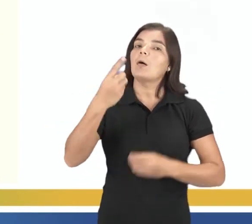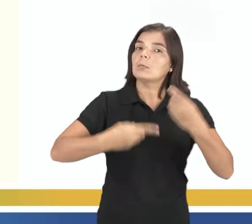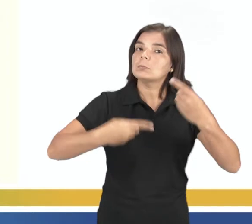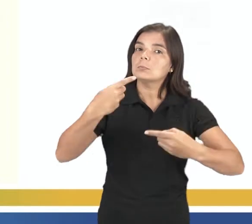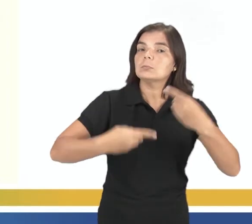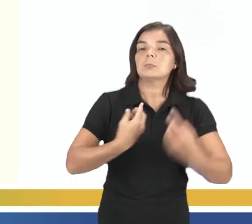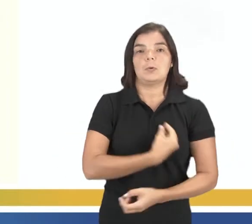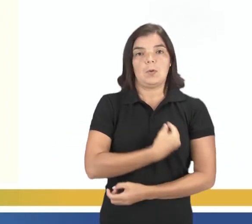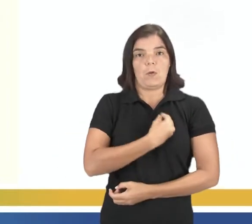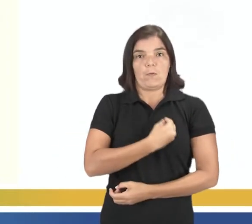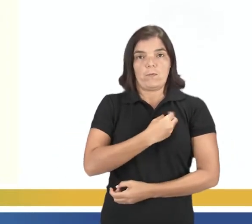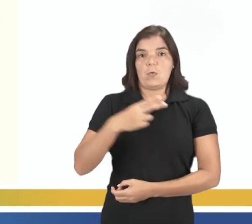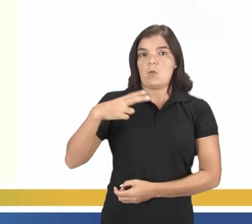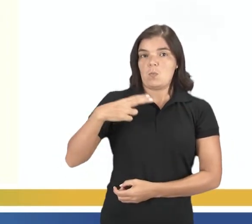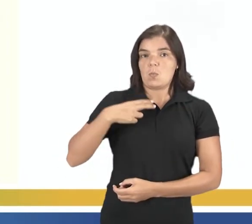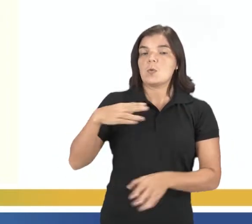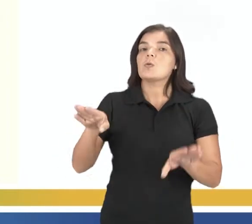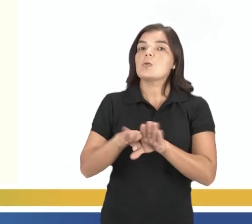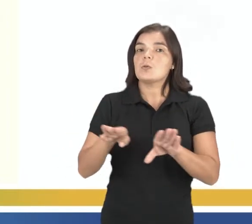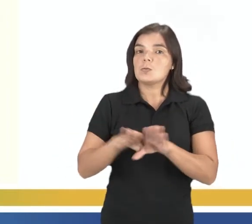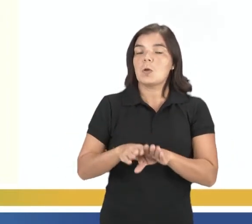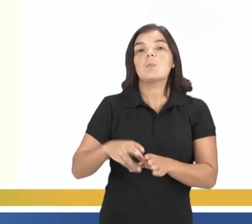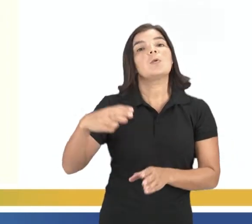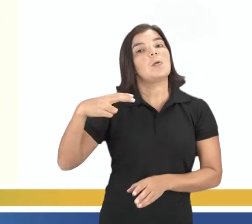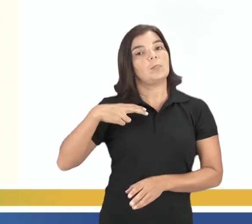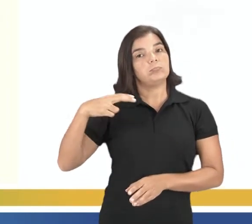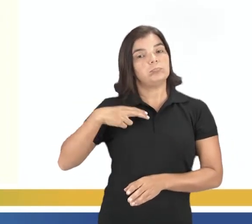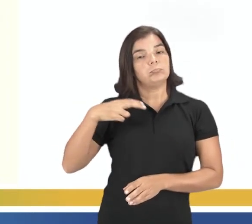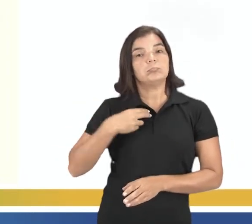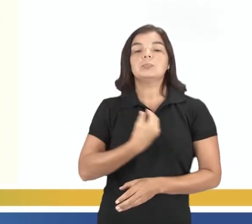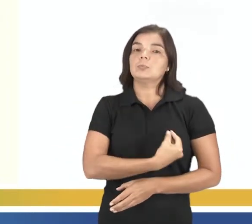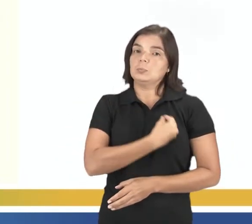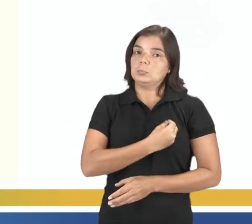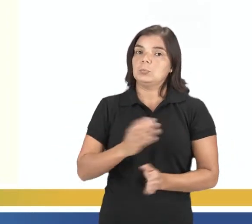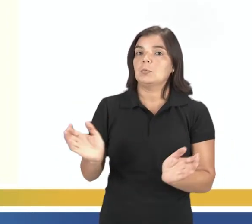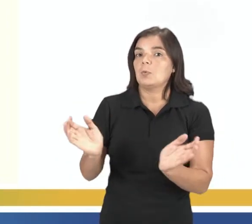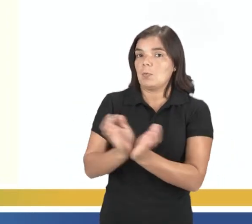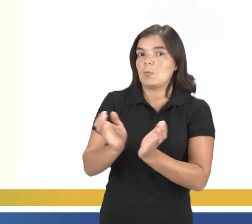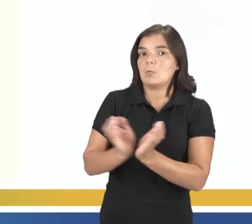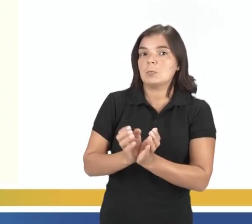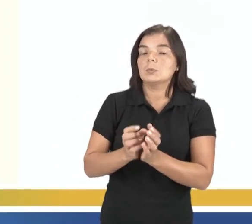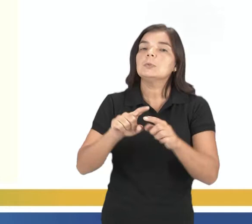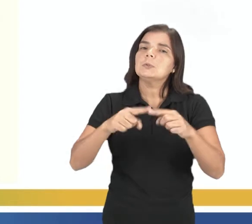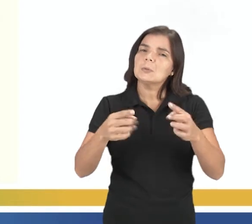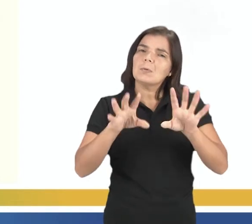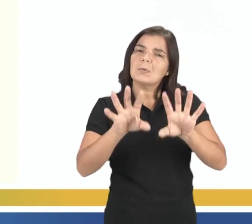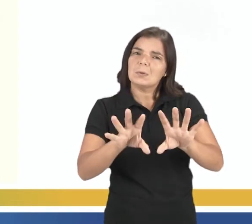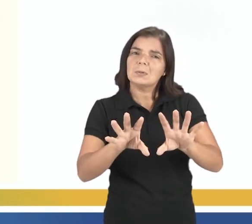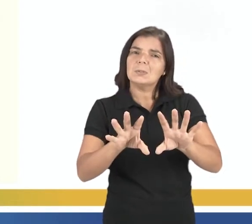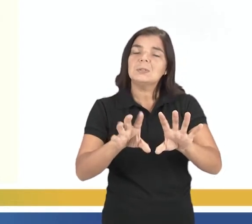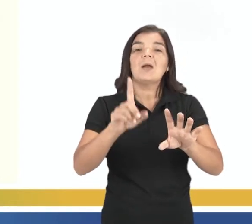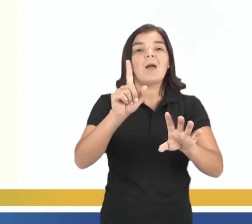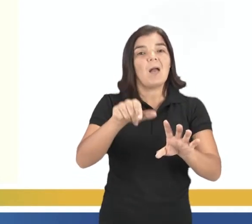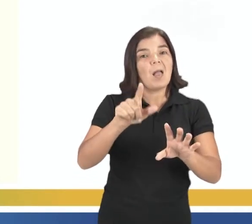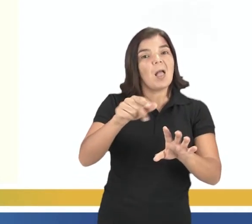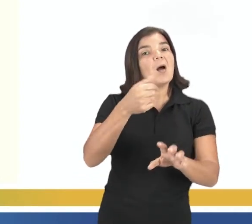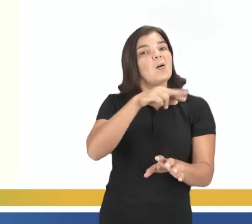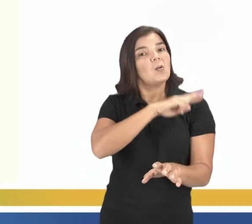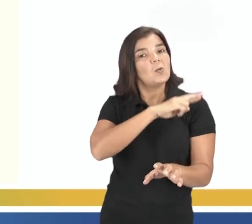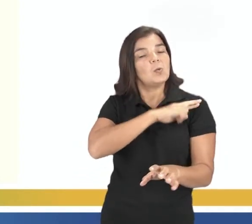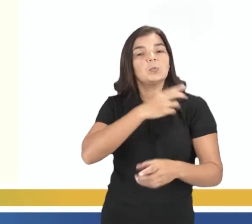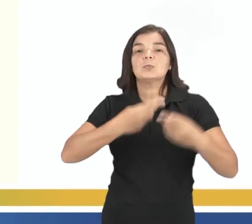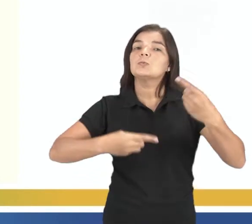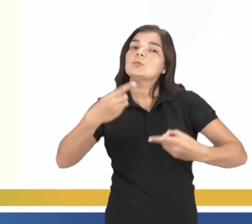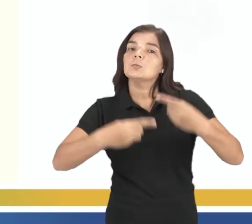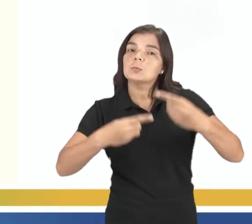política na vida pessoal e a política é a ética na vida coletiva, por assim dizer. Então, desse modo, é tarefa da